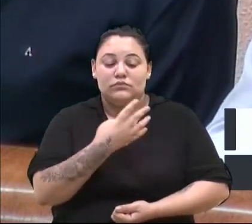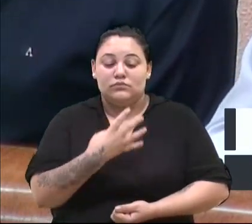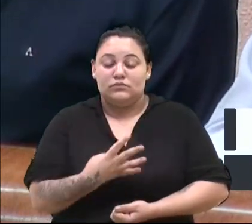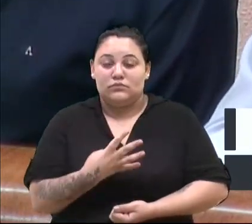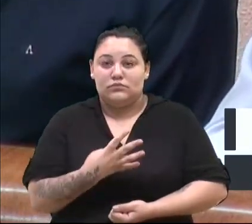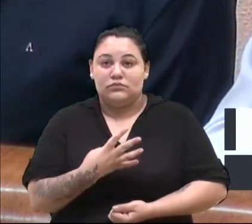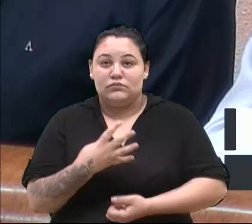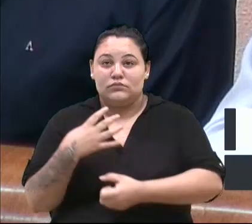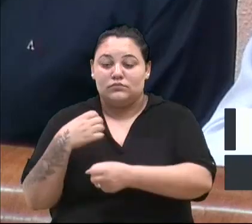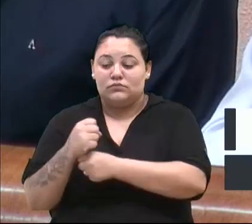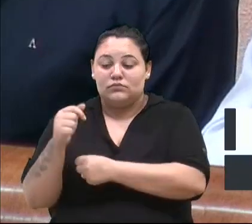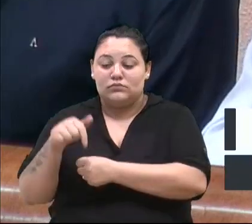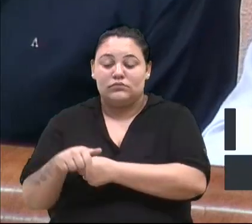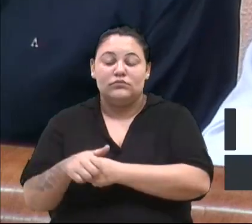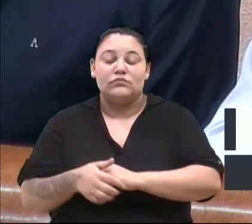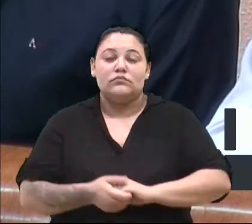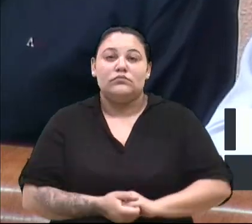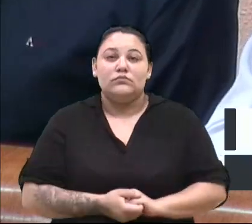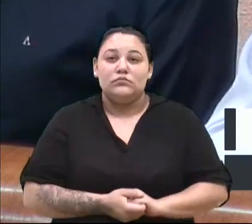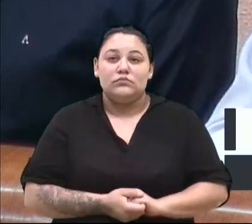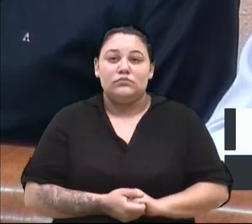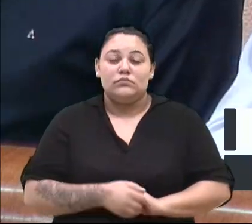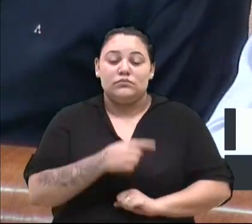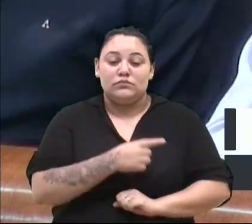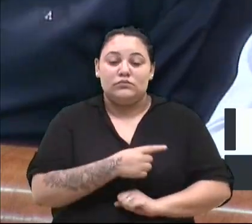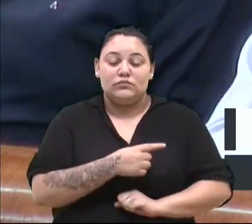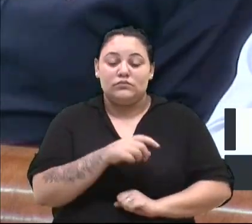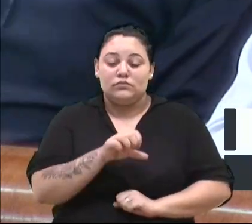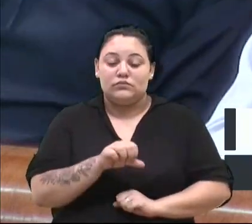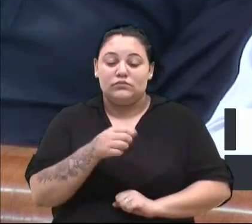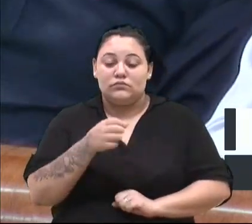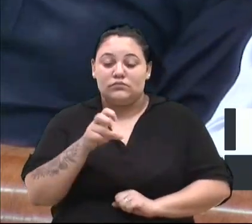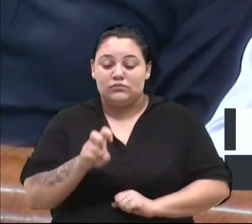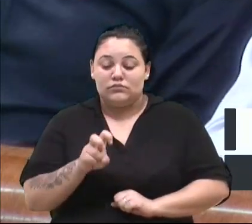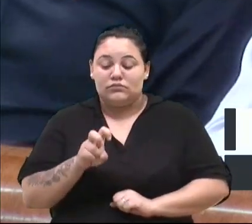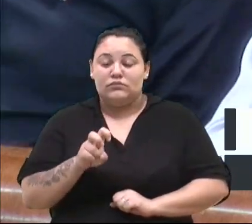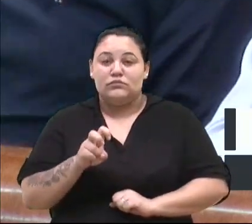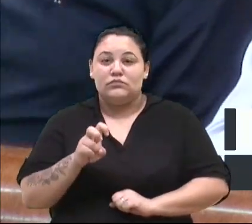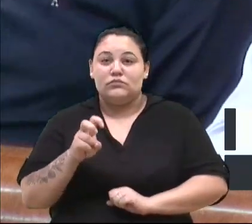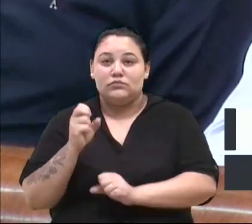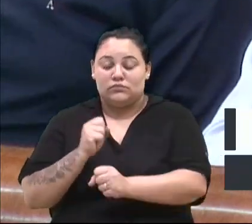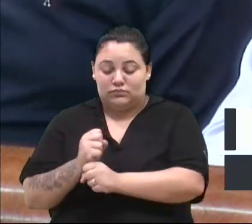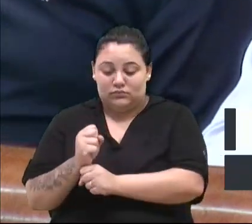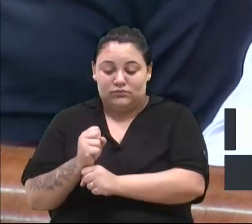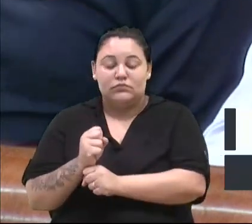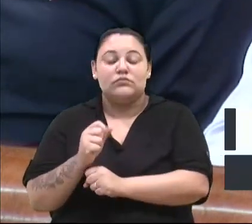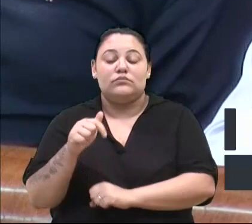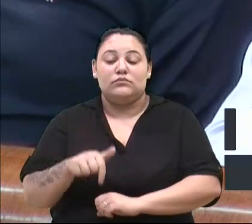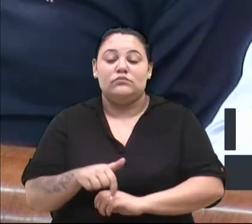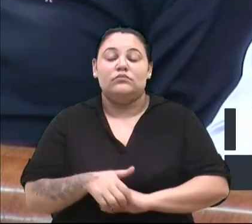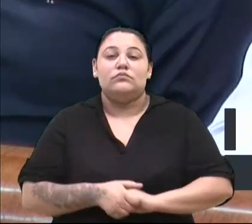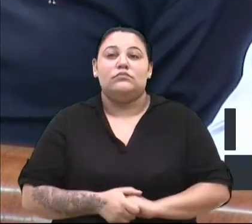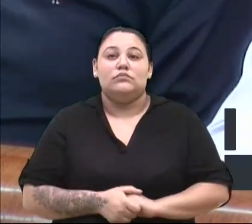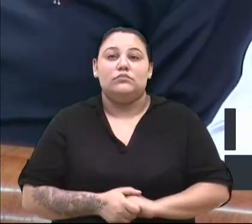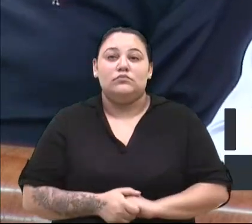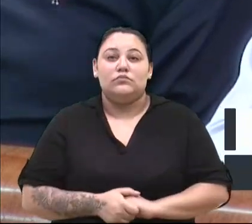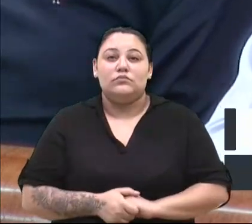184, 2023. 195, 2023.